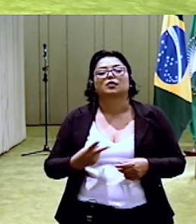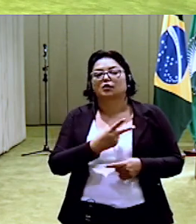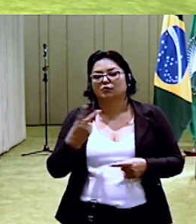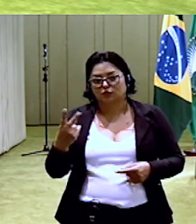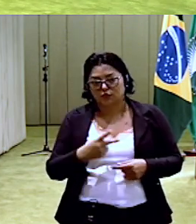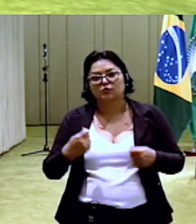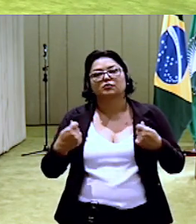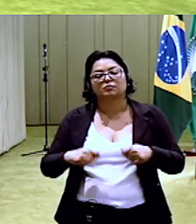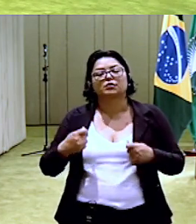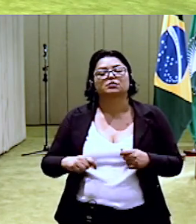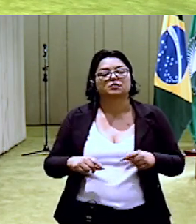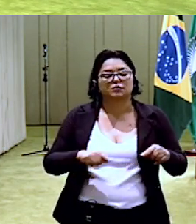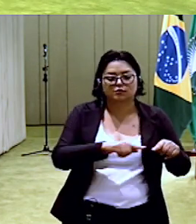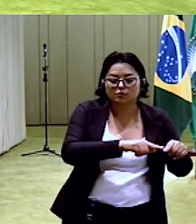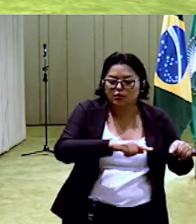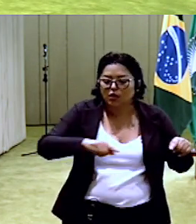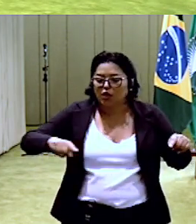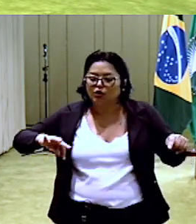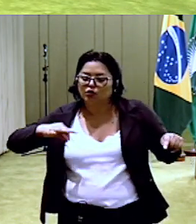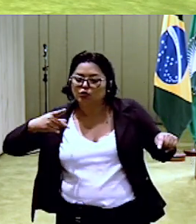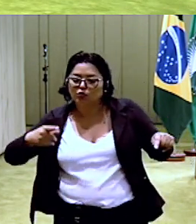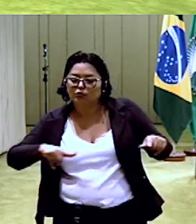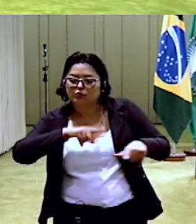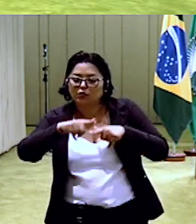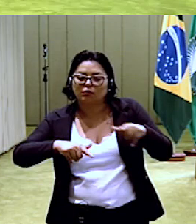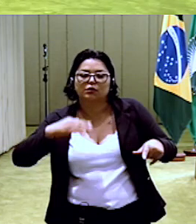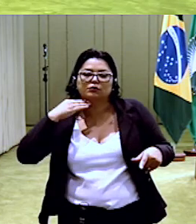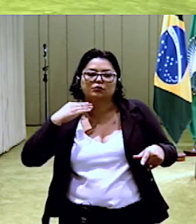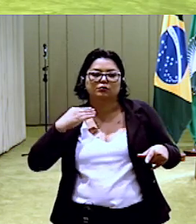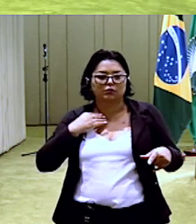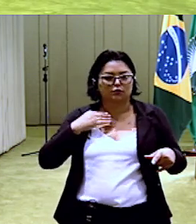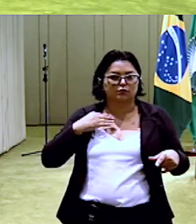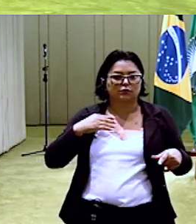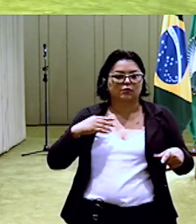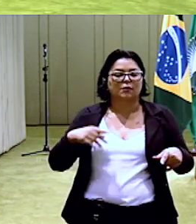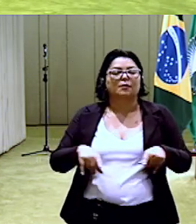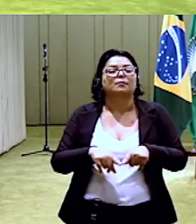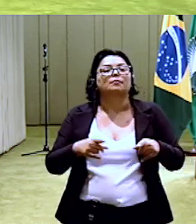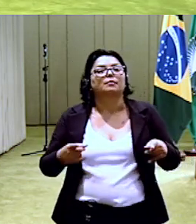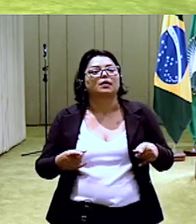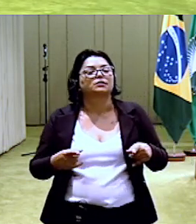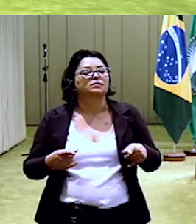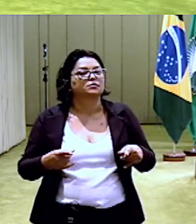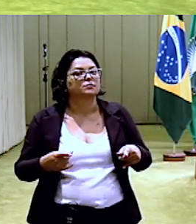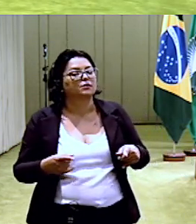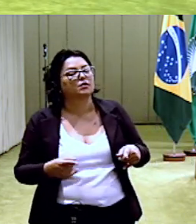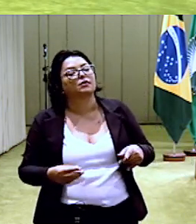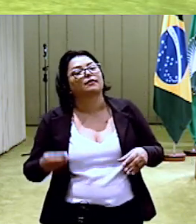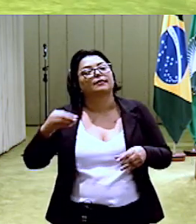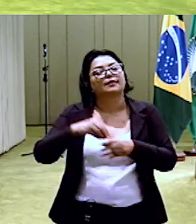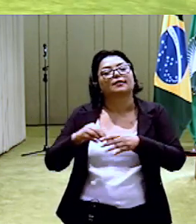ser transversais, como se falou em relação ao BNDES, mas no que diz respeito à parte do